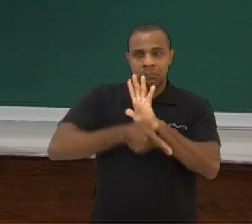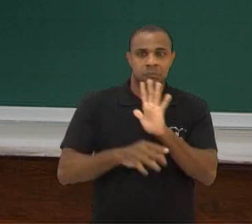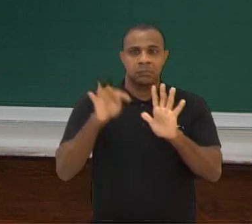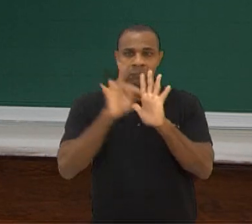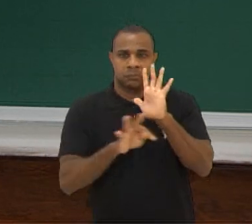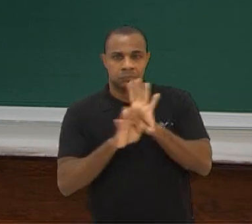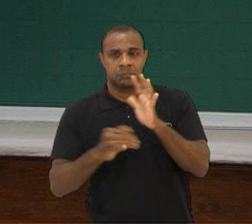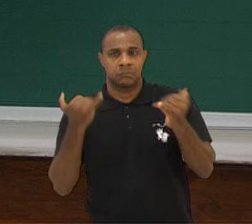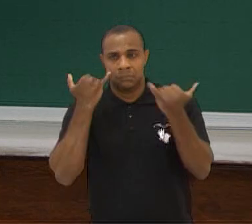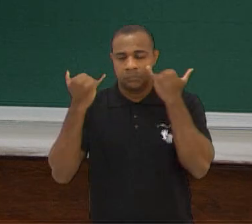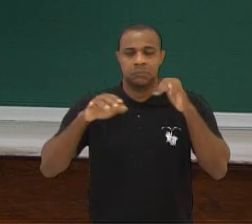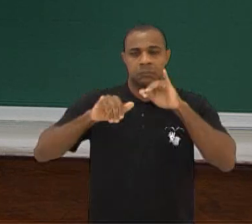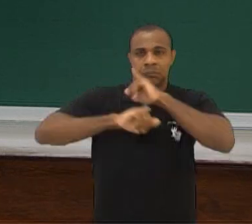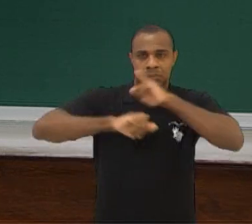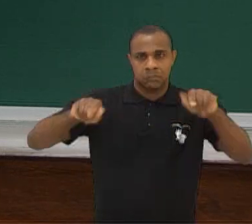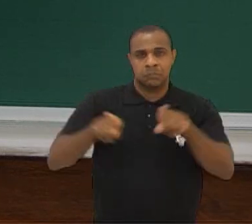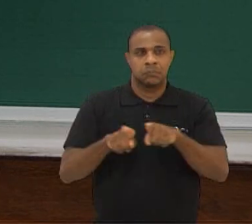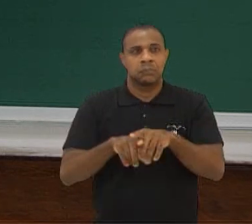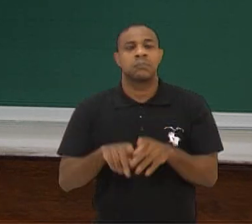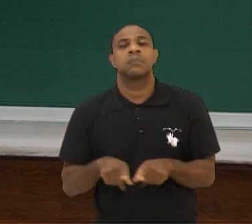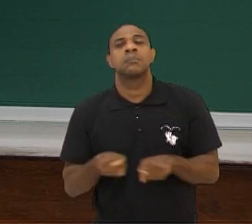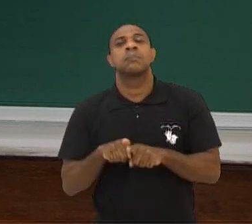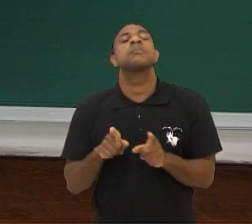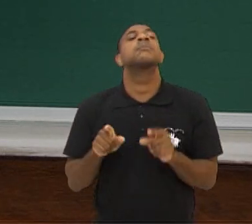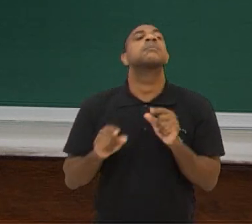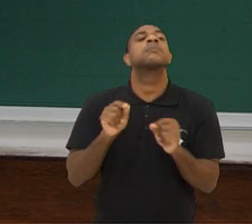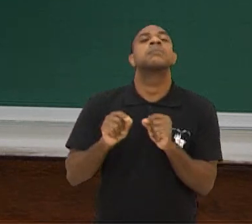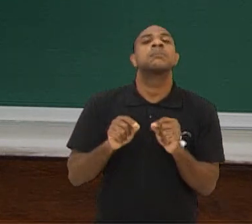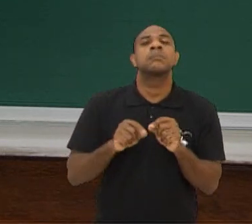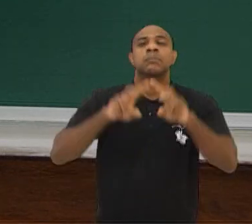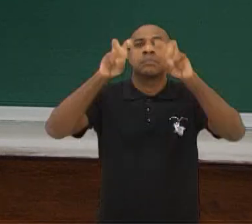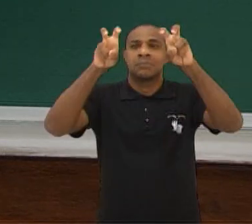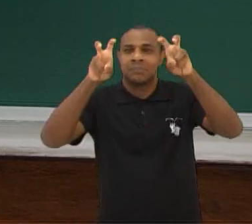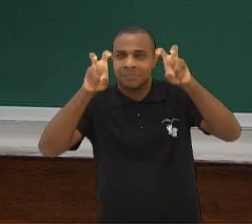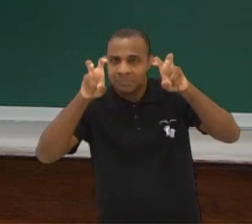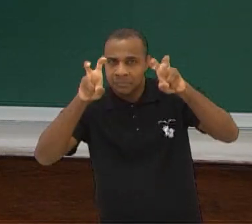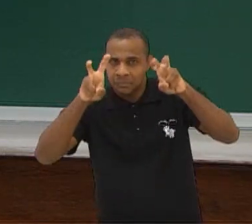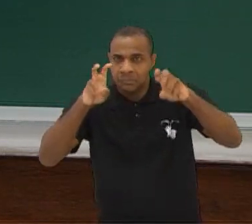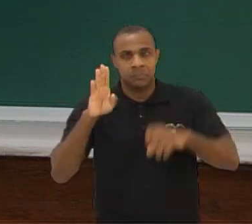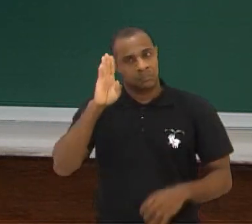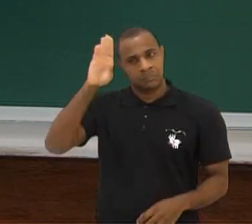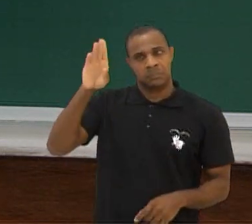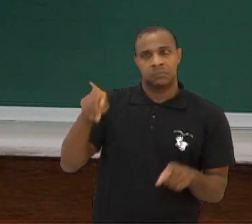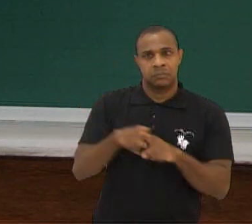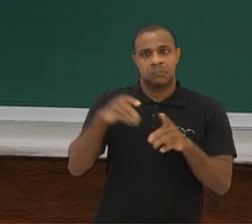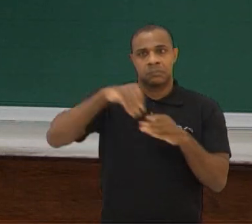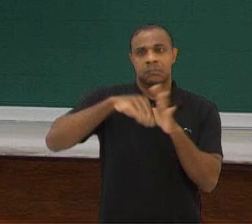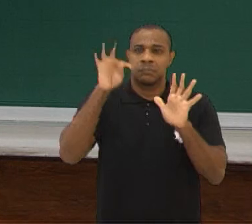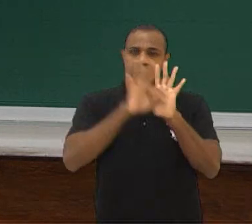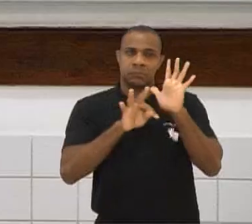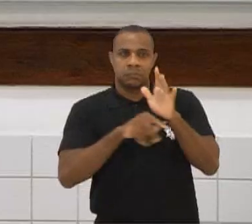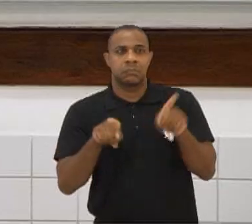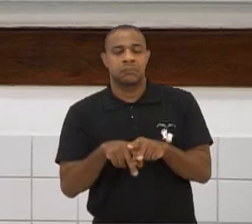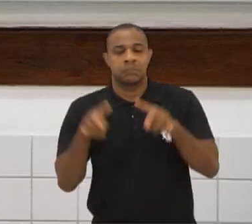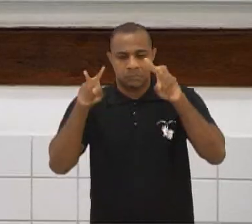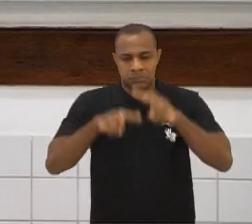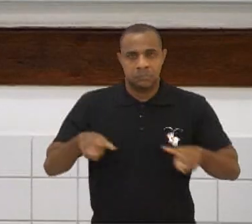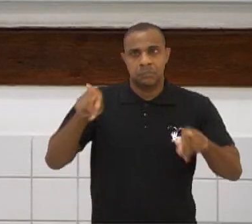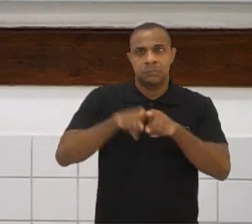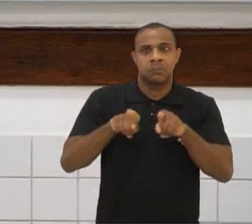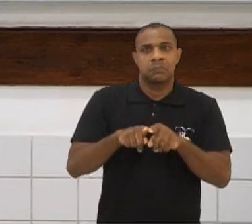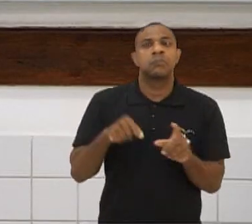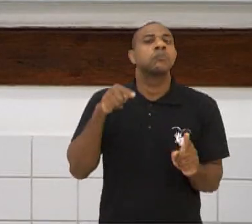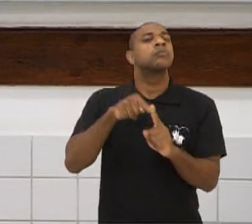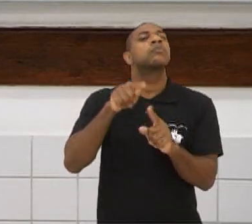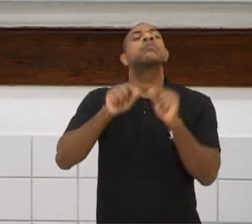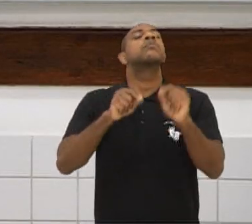textual notícia, fizemos o reconhecimento do tema, do assunto predominante em um texto e análise do tipo de